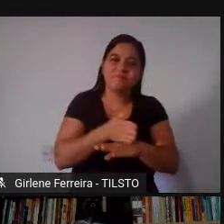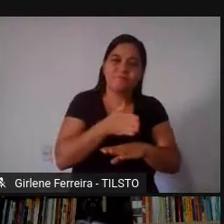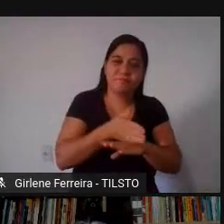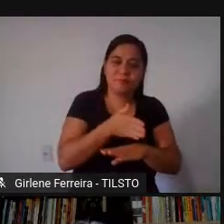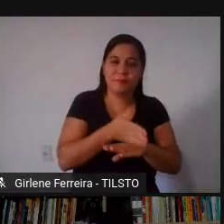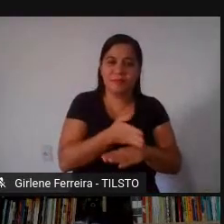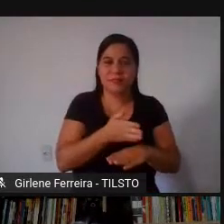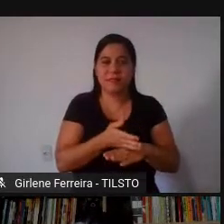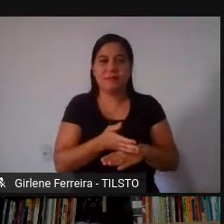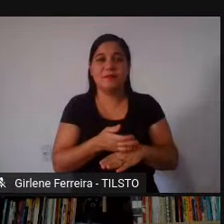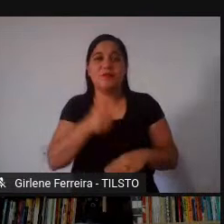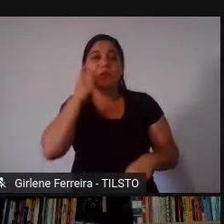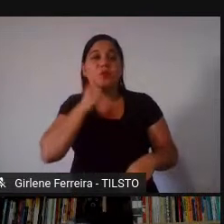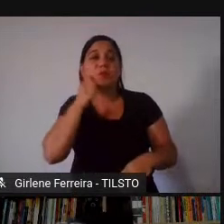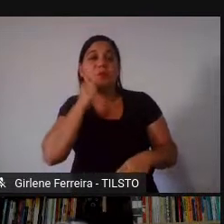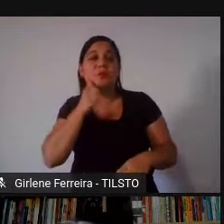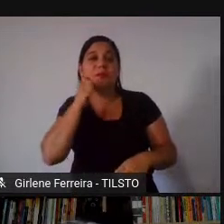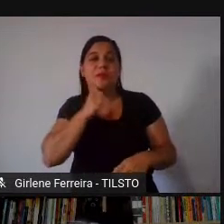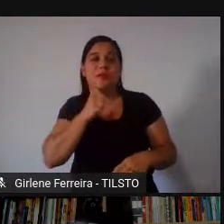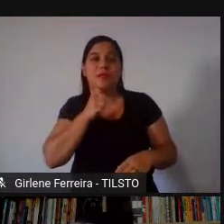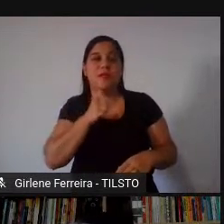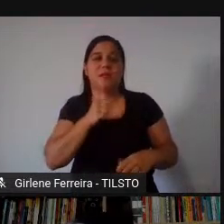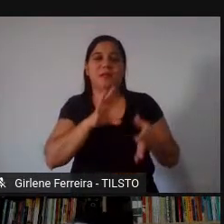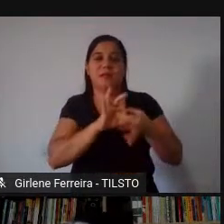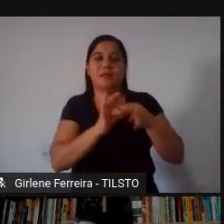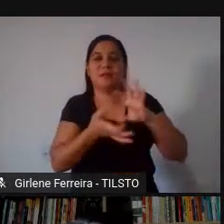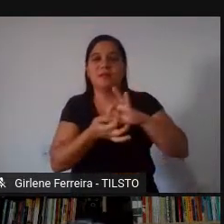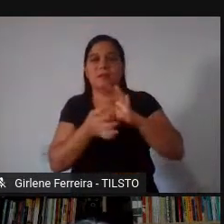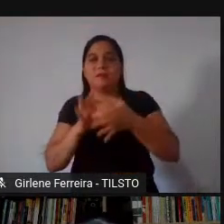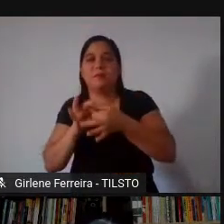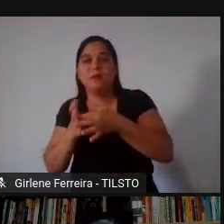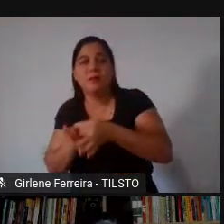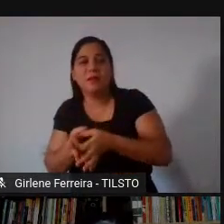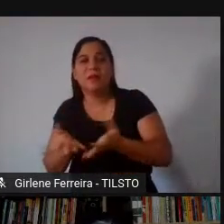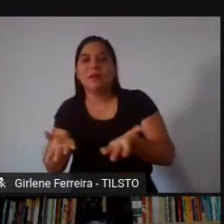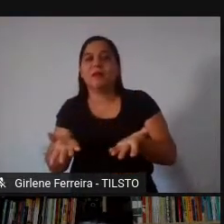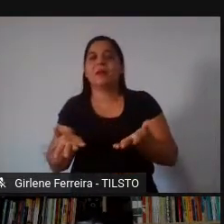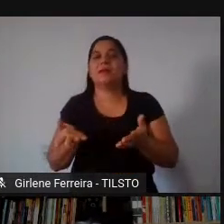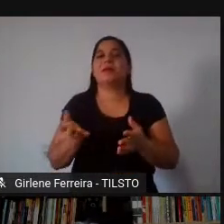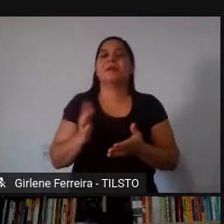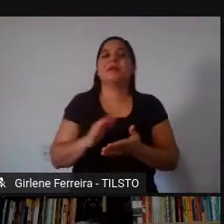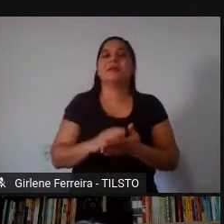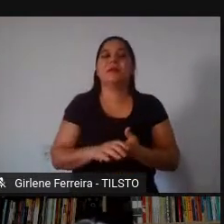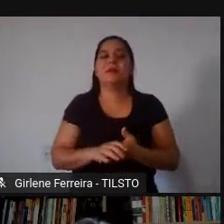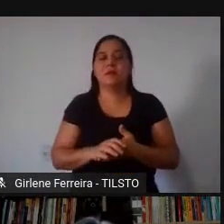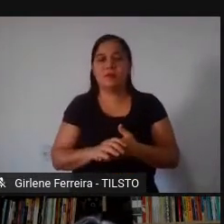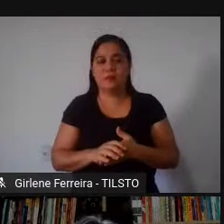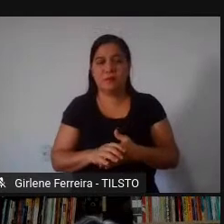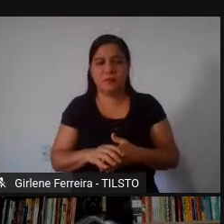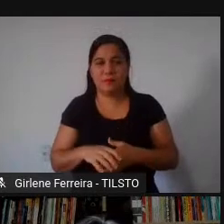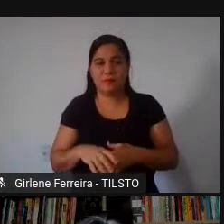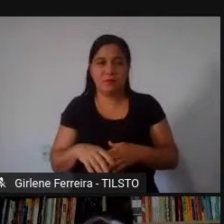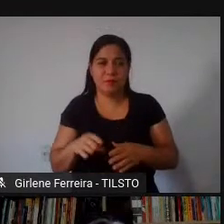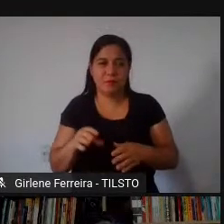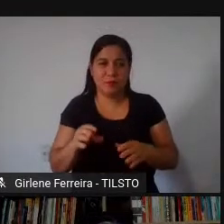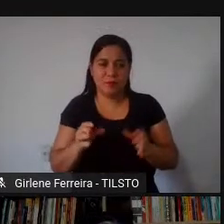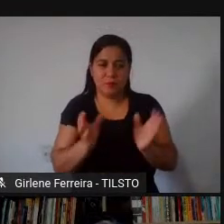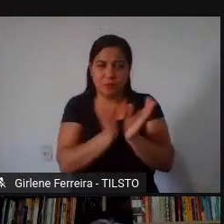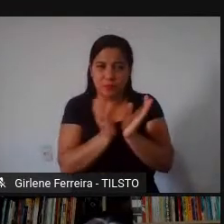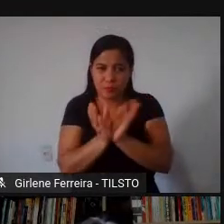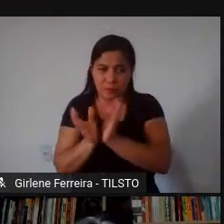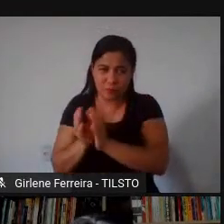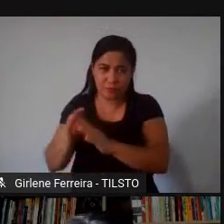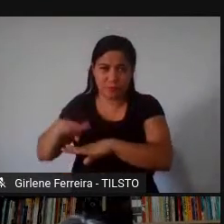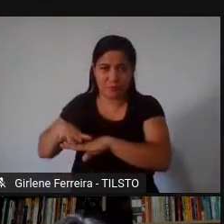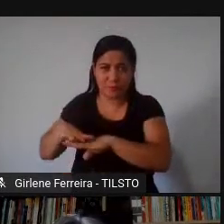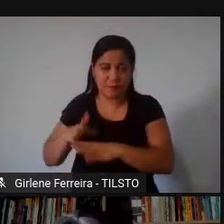de participação de mulheres nas Olimpíadas ou na turma honors lá na universidade? Tem alguma coisa?